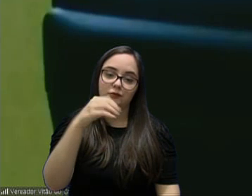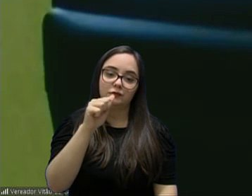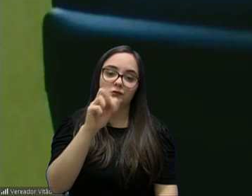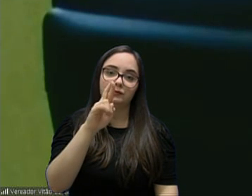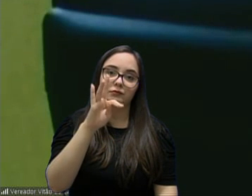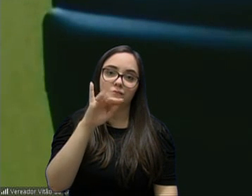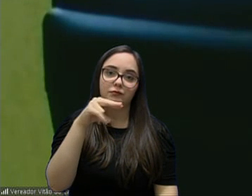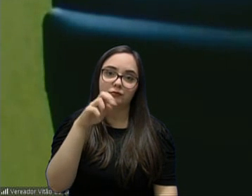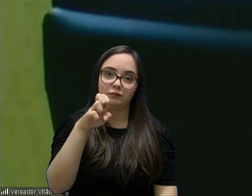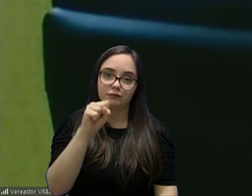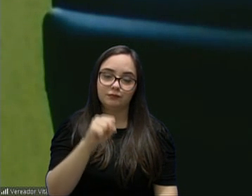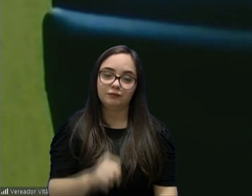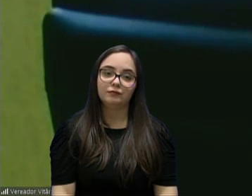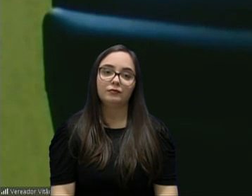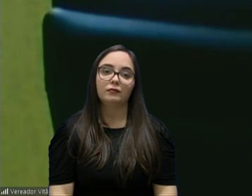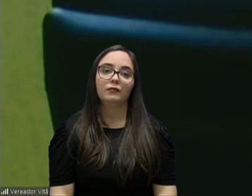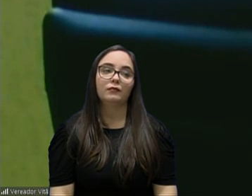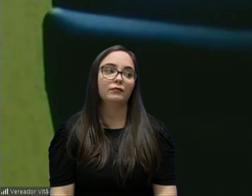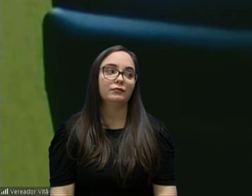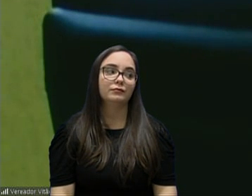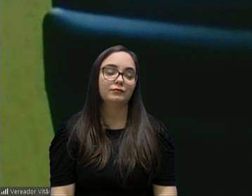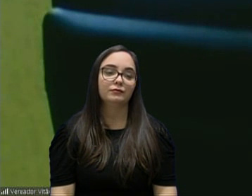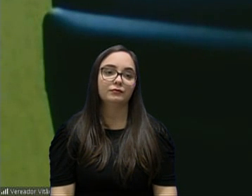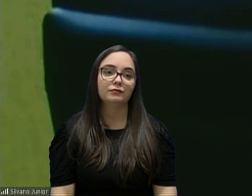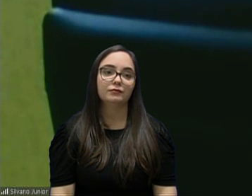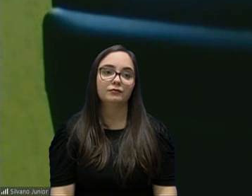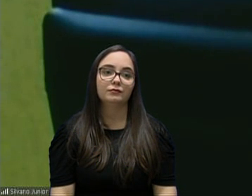juntos naquele projeto. Vamos votar contra, Martinez.